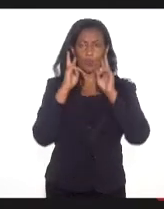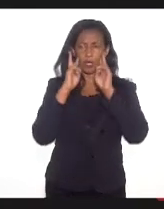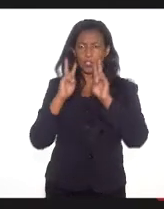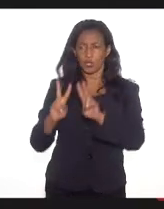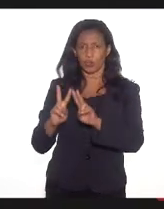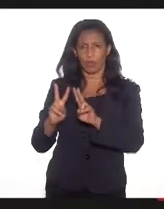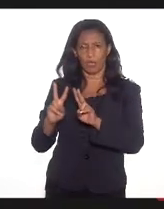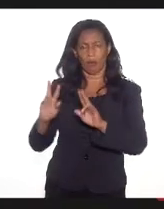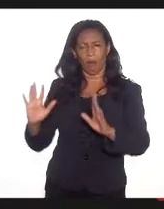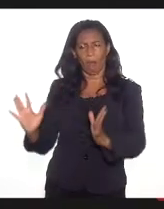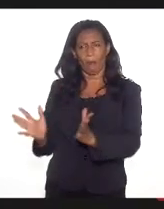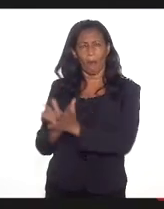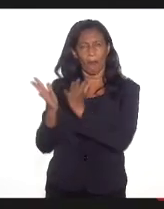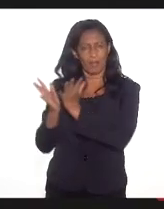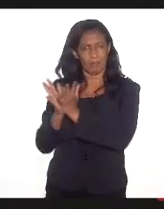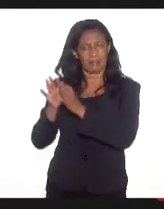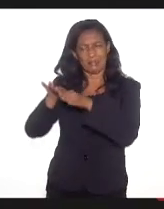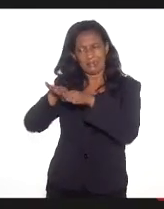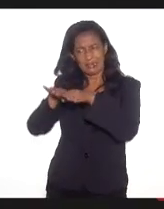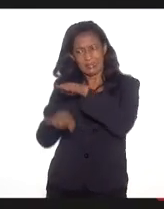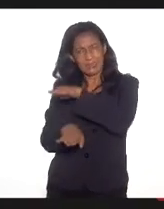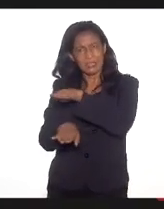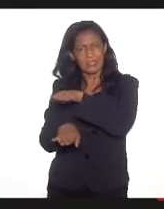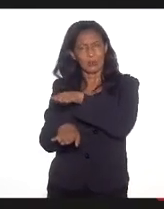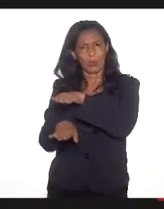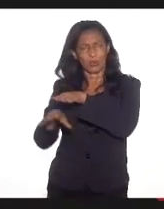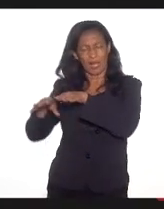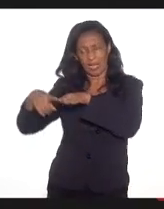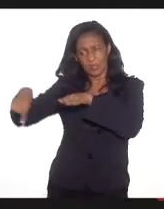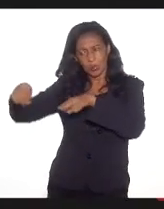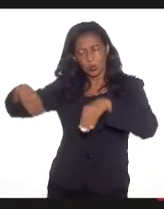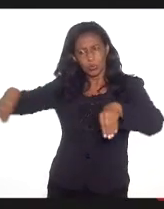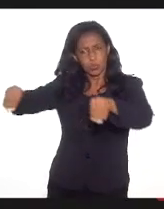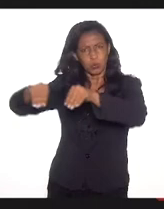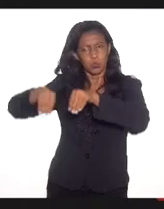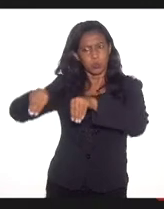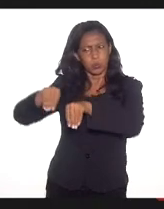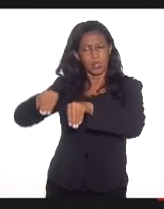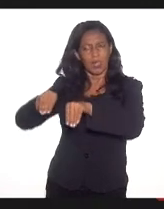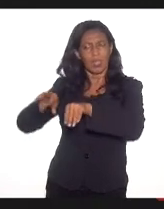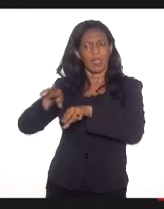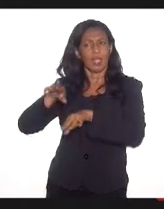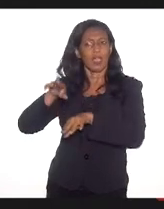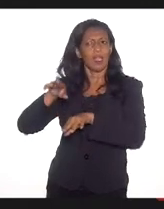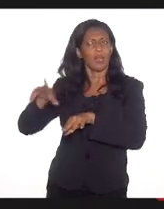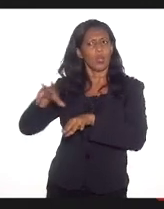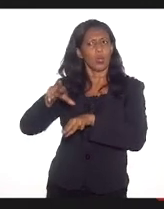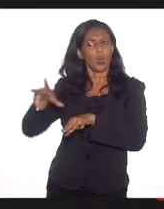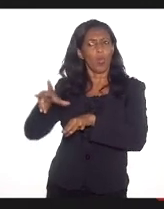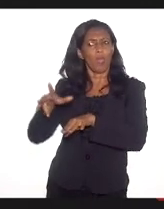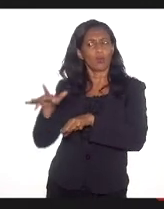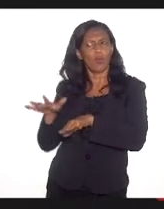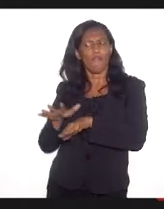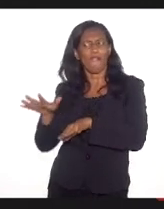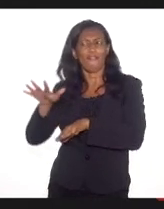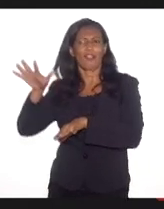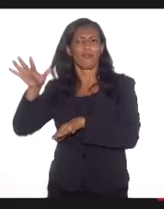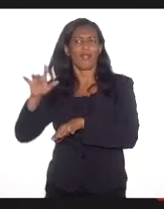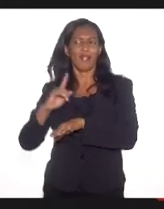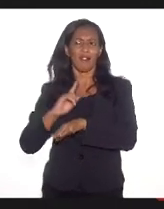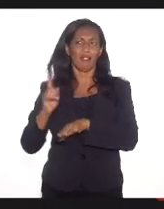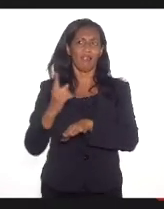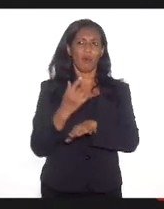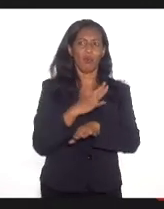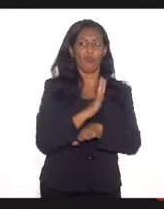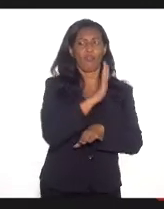pobreza quer dizer a desigualdade do ponto de vista territorial ela não é tanto favela não favela ela é muito